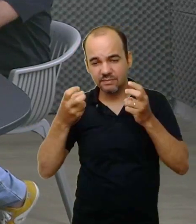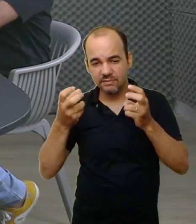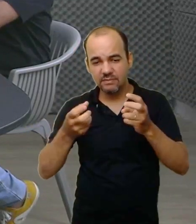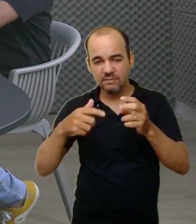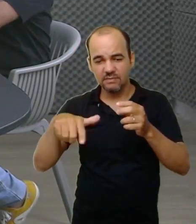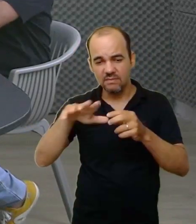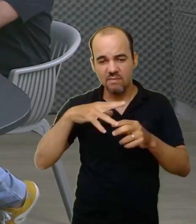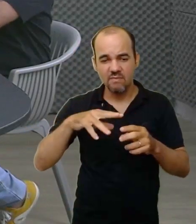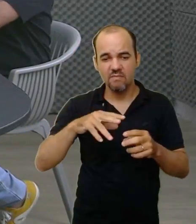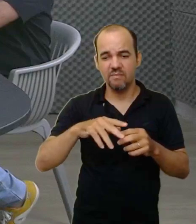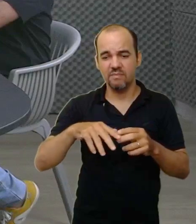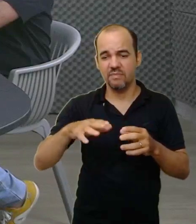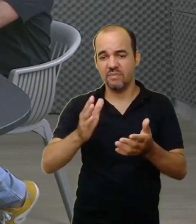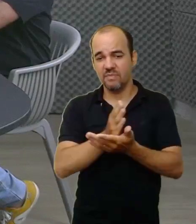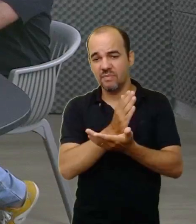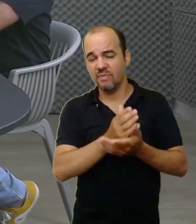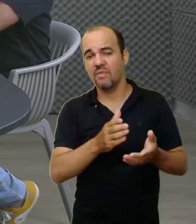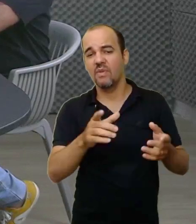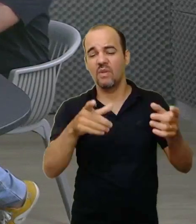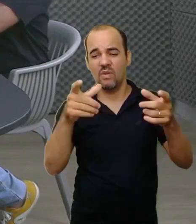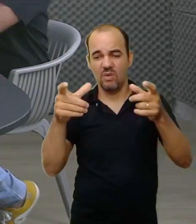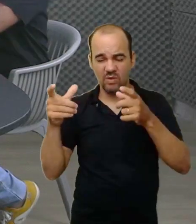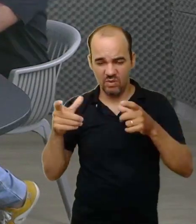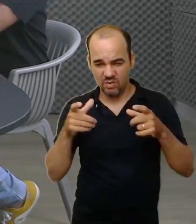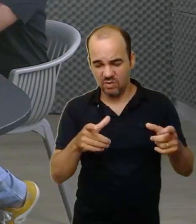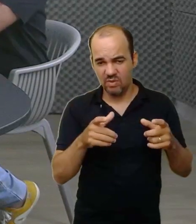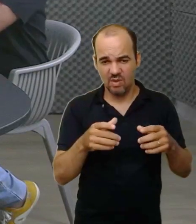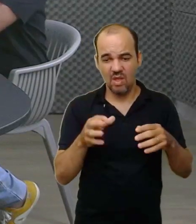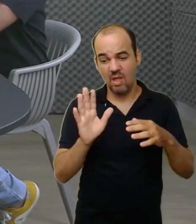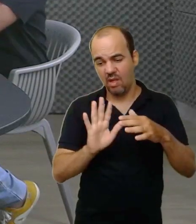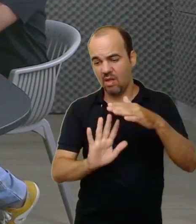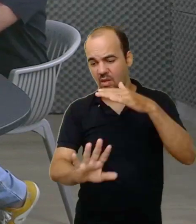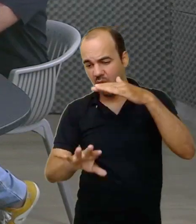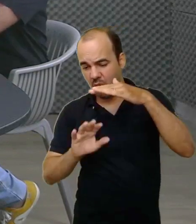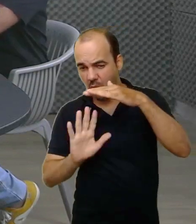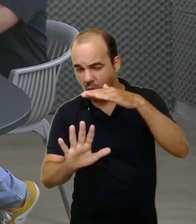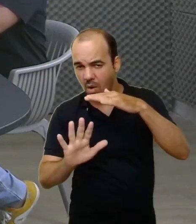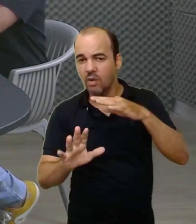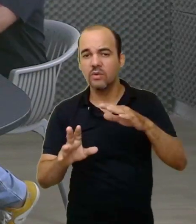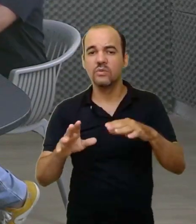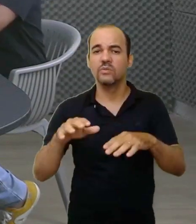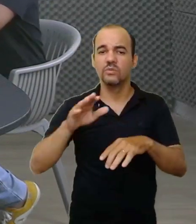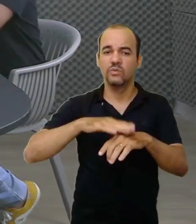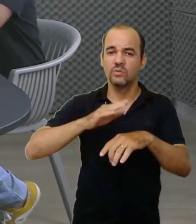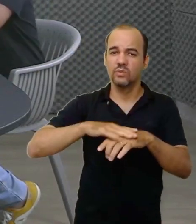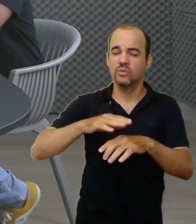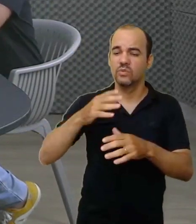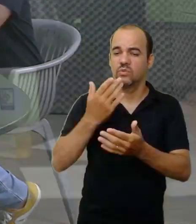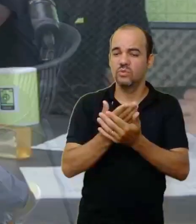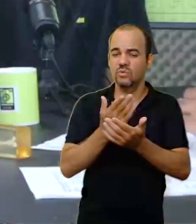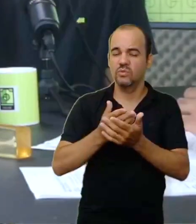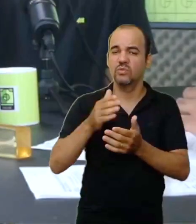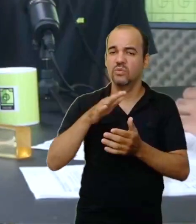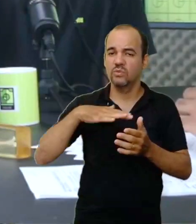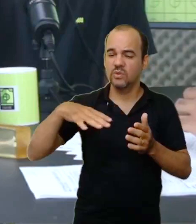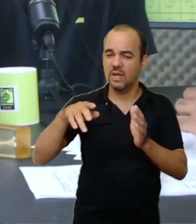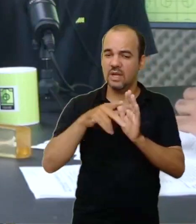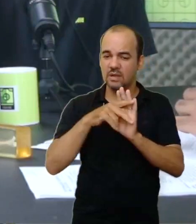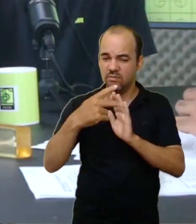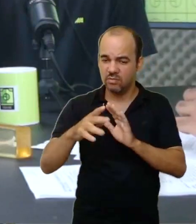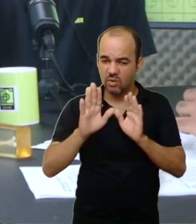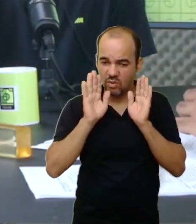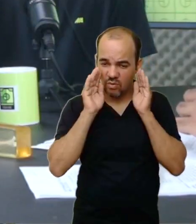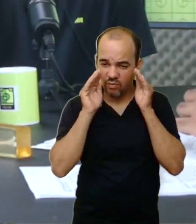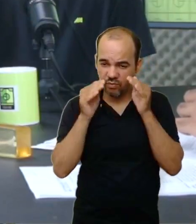alguns cenários hoje em dia, né? Não só no plâncton ou no meu estudo, né? Porque o meu estudo ele é bem mais